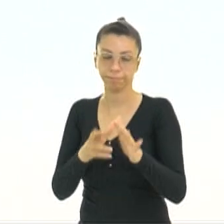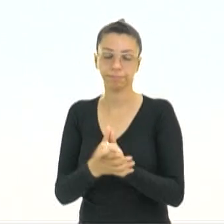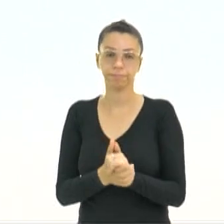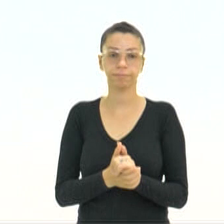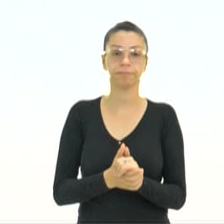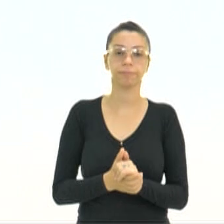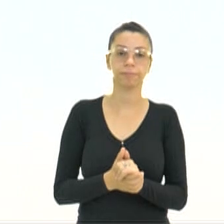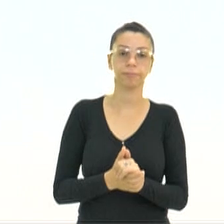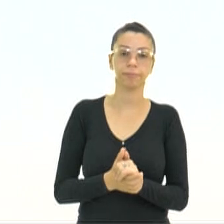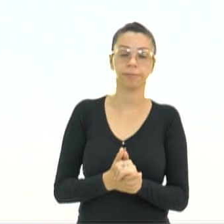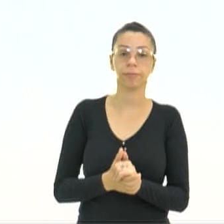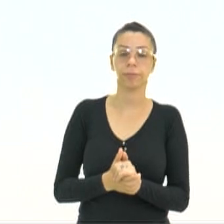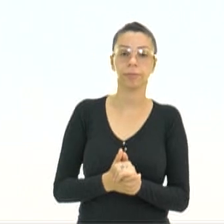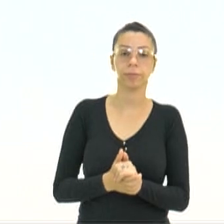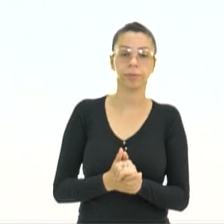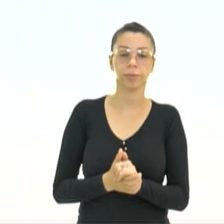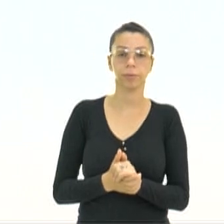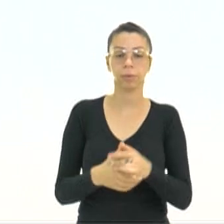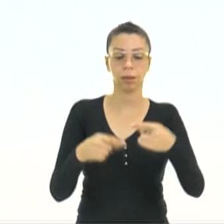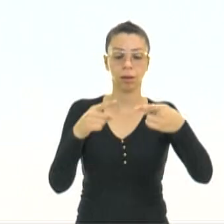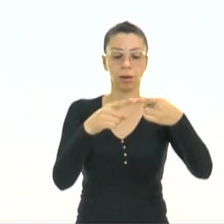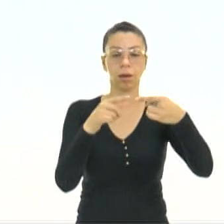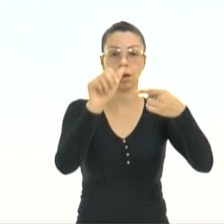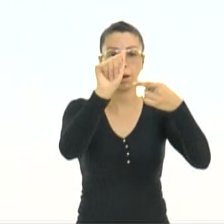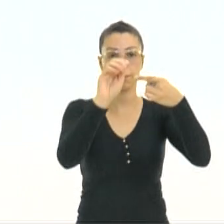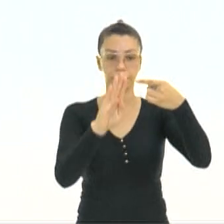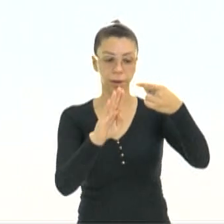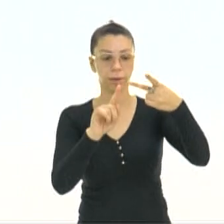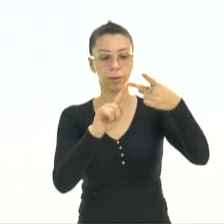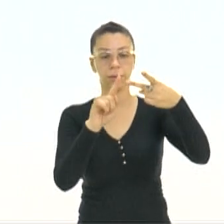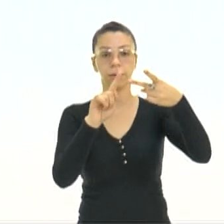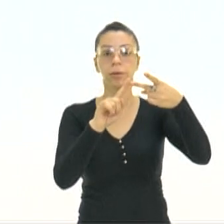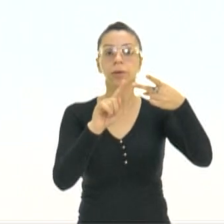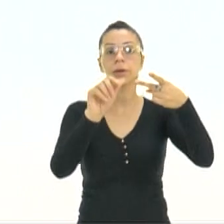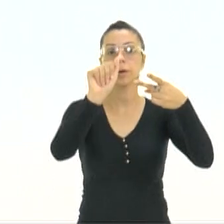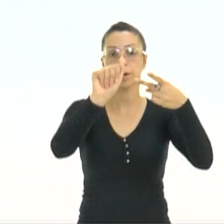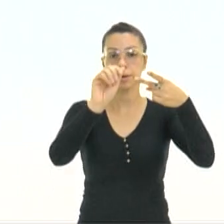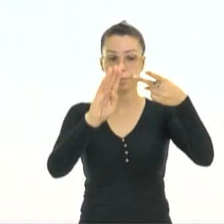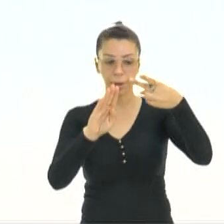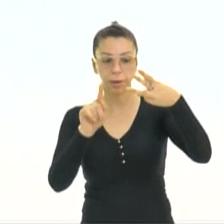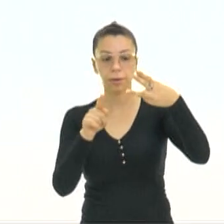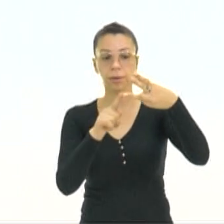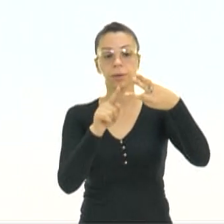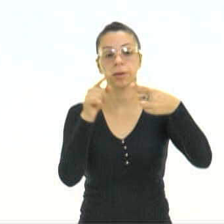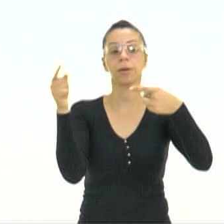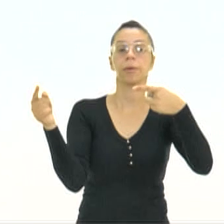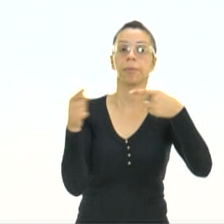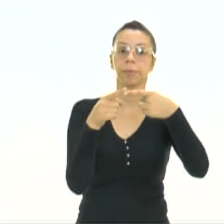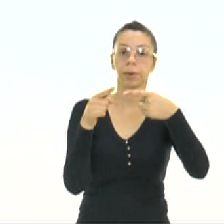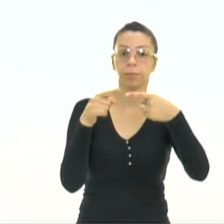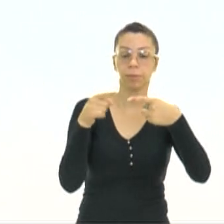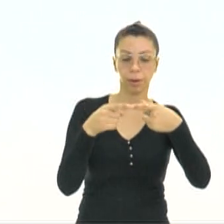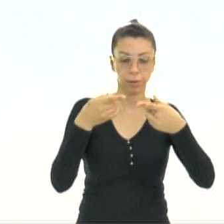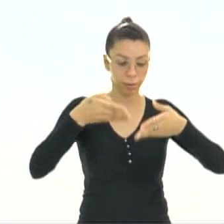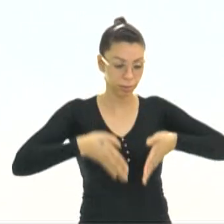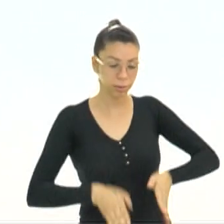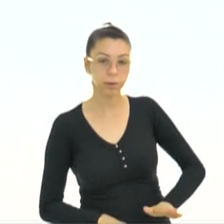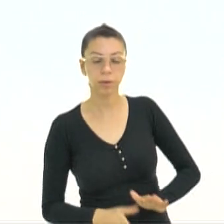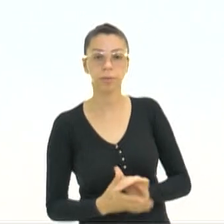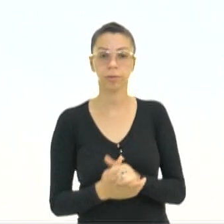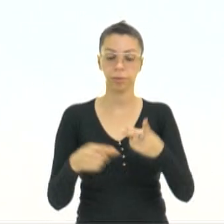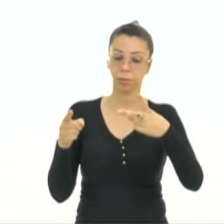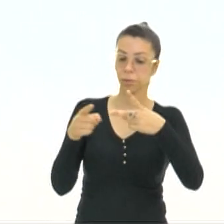uma delas tem 2 alternativas. A número 1 é sobre a nacionalidade, a número 2 é sobre o fato de que ela